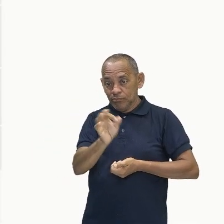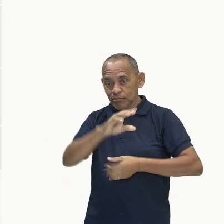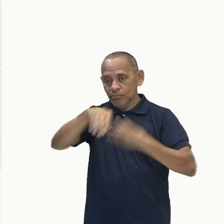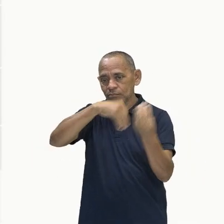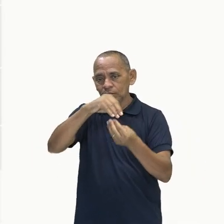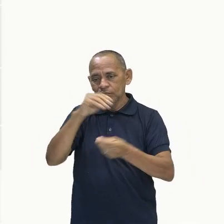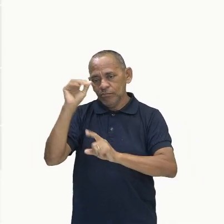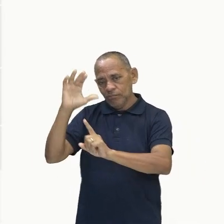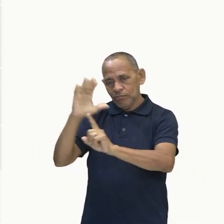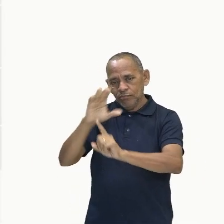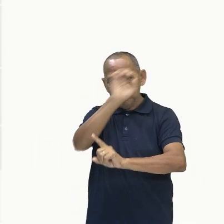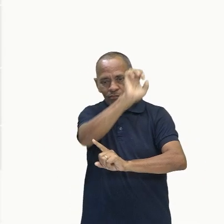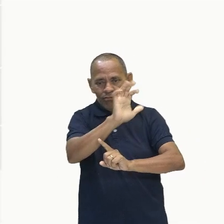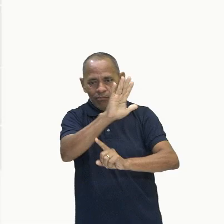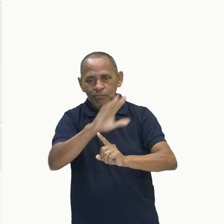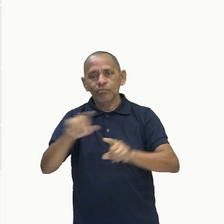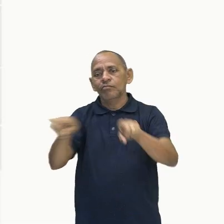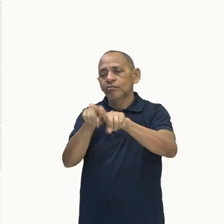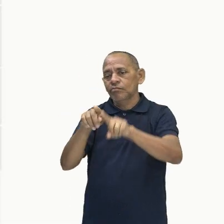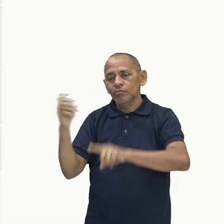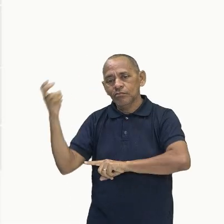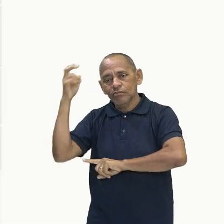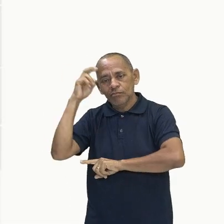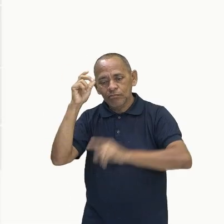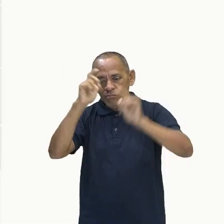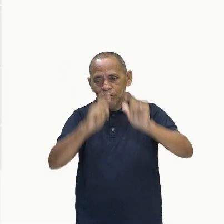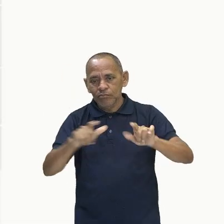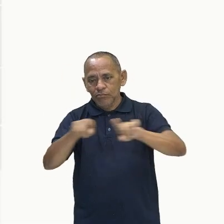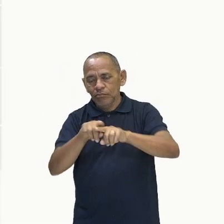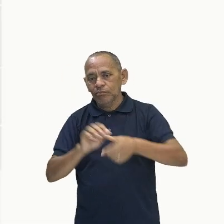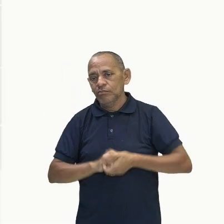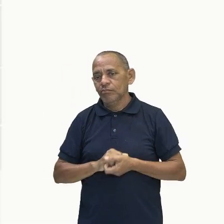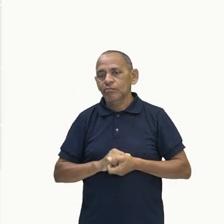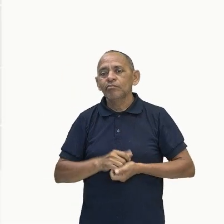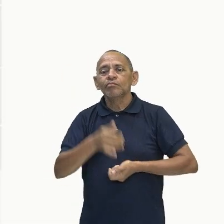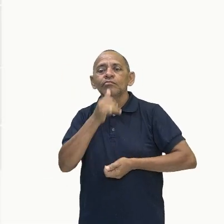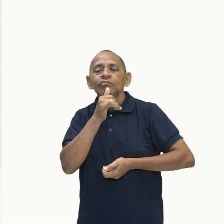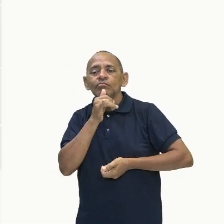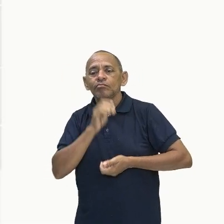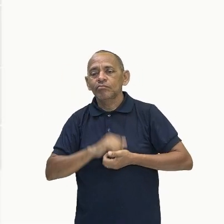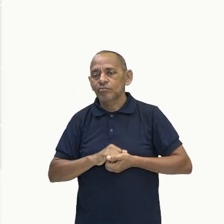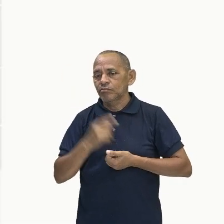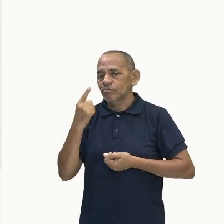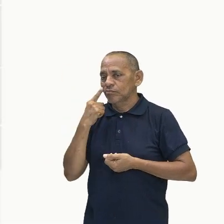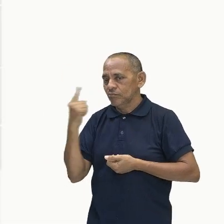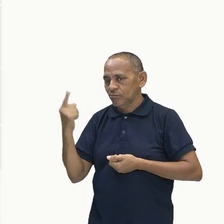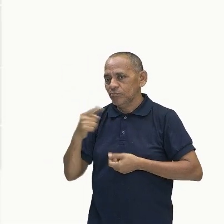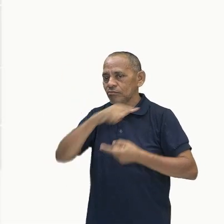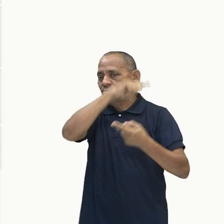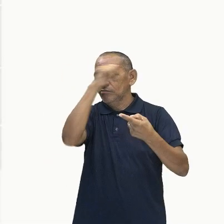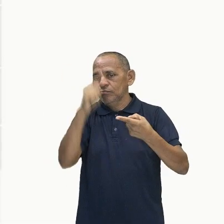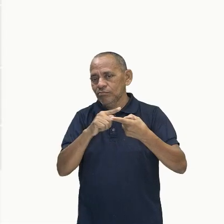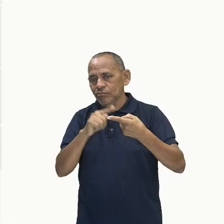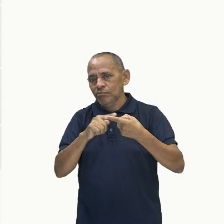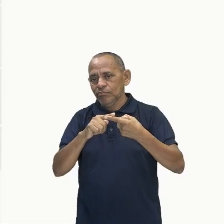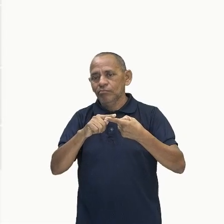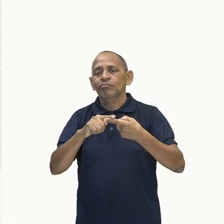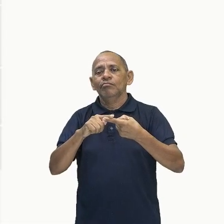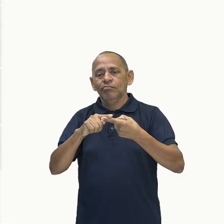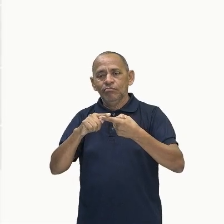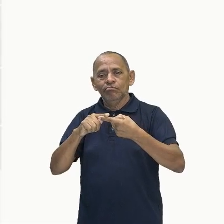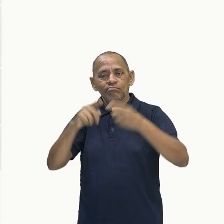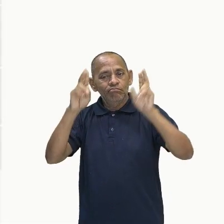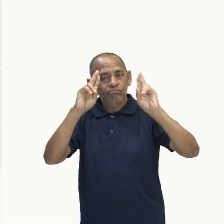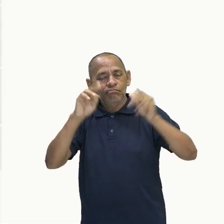influência europeia com a cultura local. E, bom, como exemplos, né, aí dessa primeira parte deste movimento, tínhamos aí o